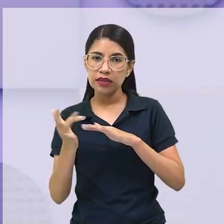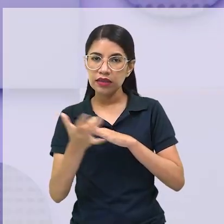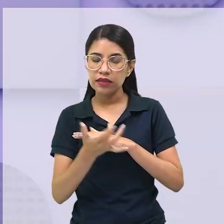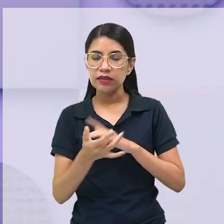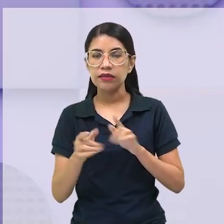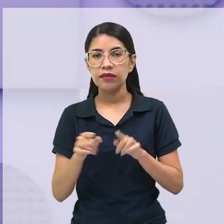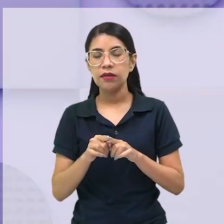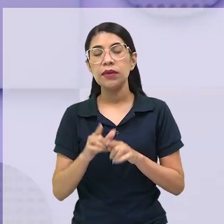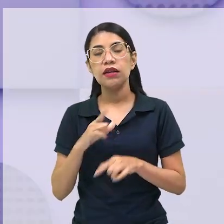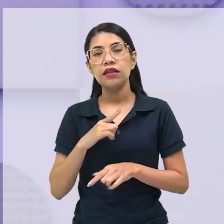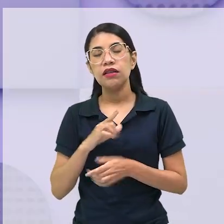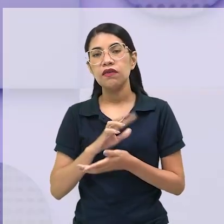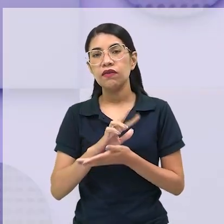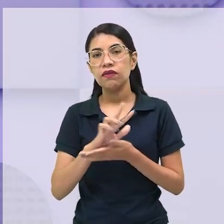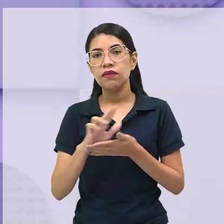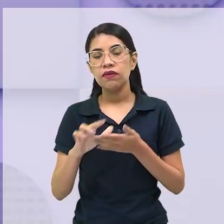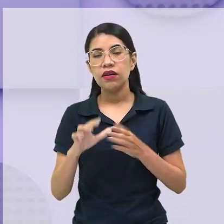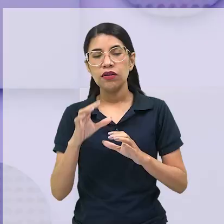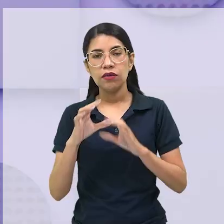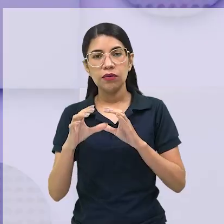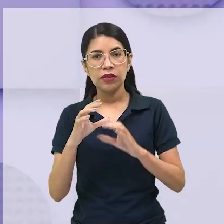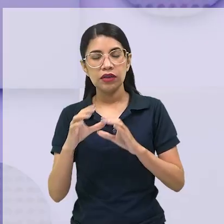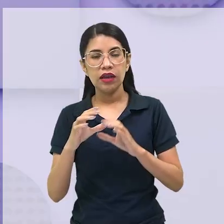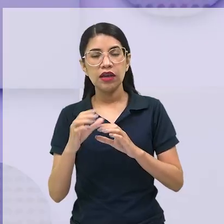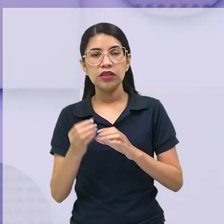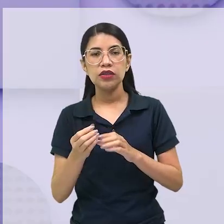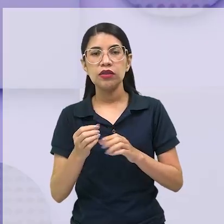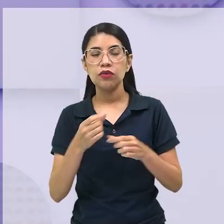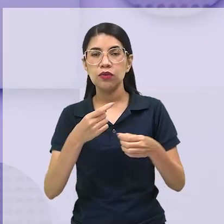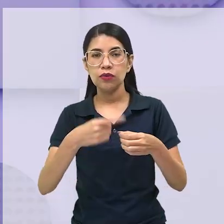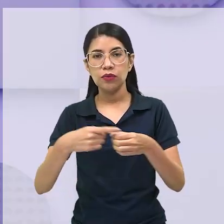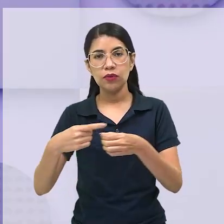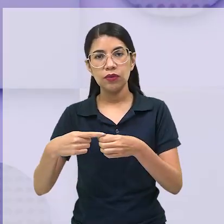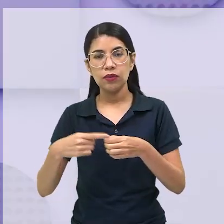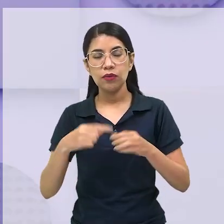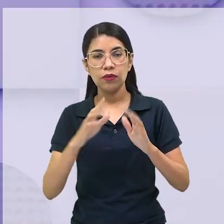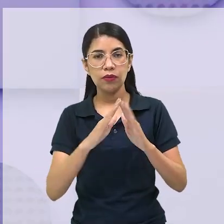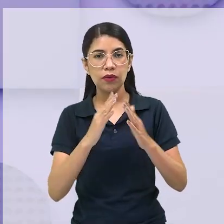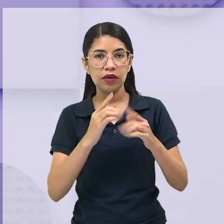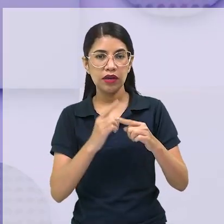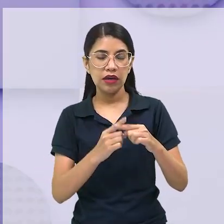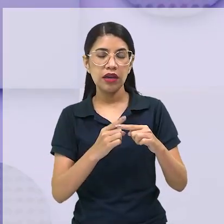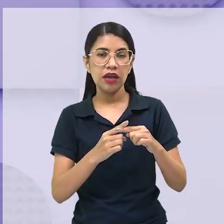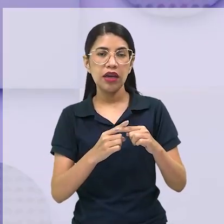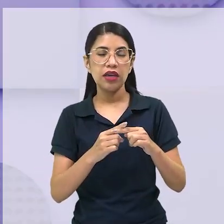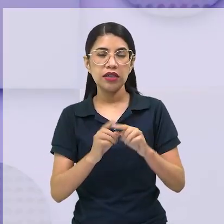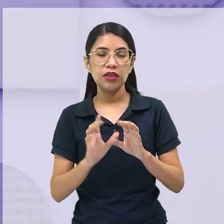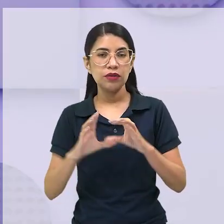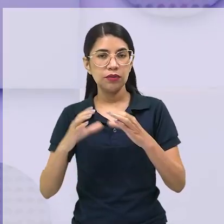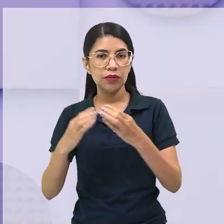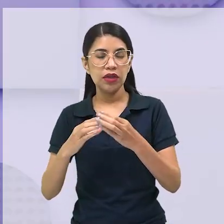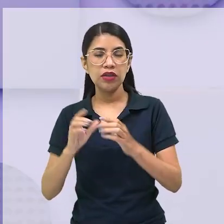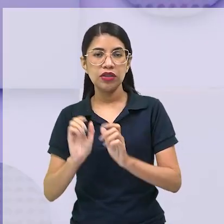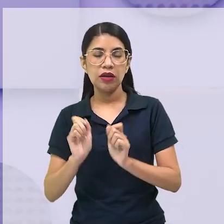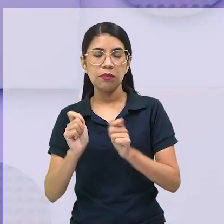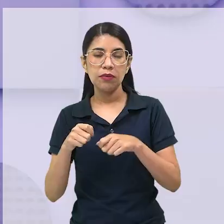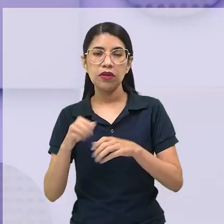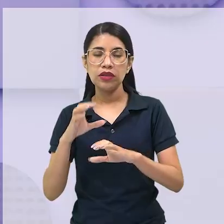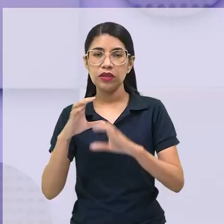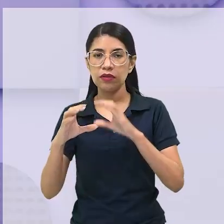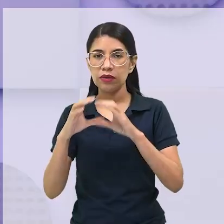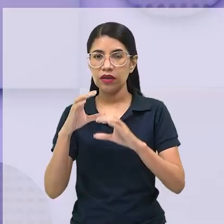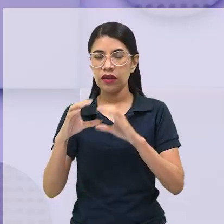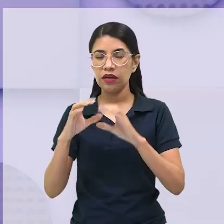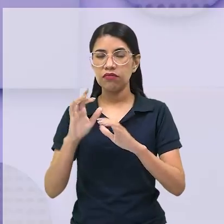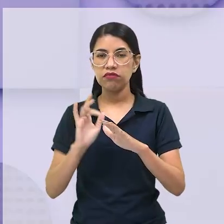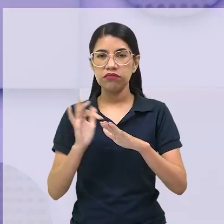temos muitas comunidades no interior que as igrejas, as comunidades religiosas já se comunicam pelas redes sociais,